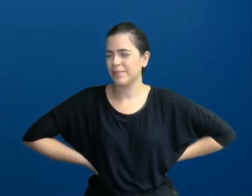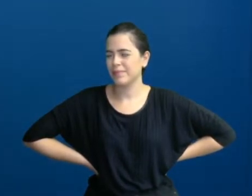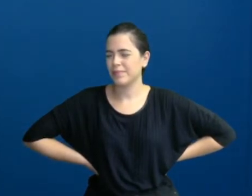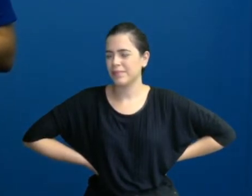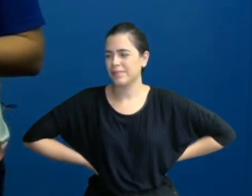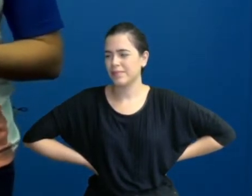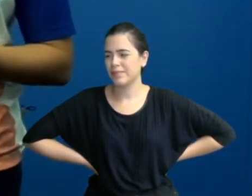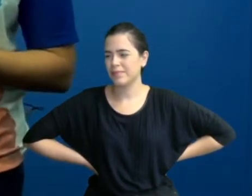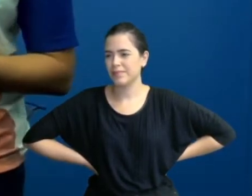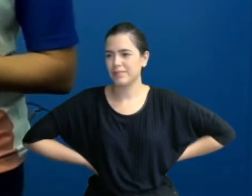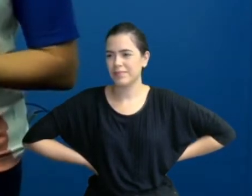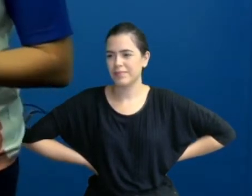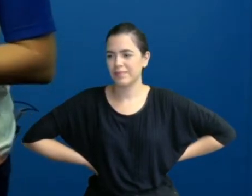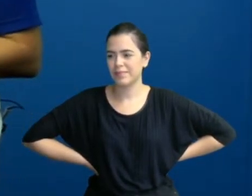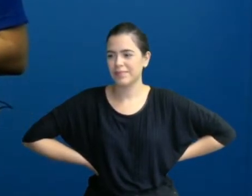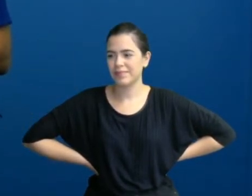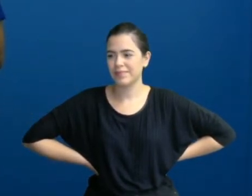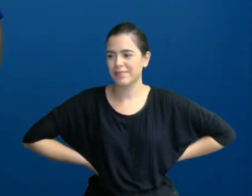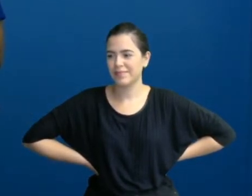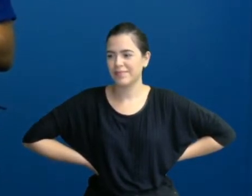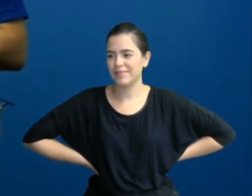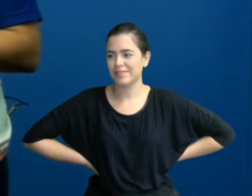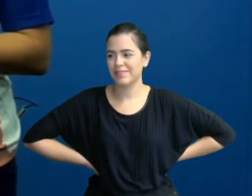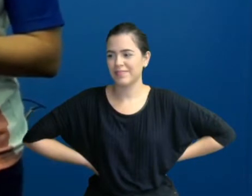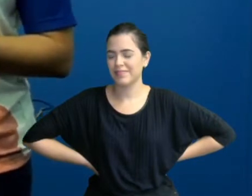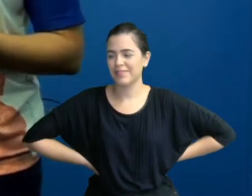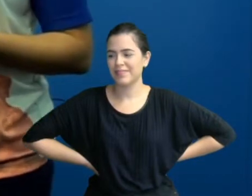Do início do slide. Ih, droga.